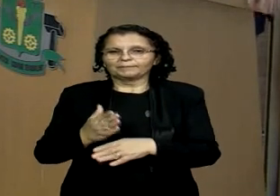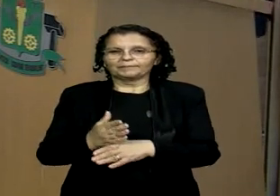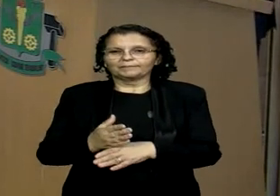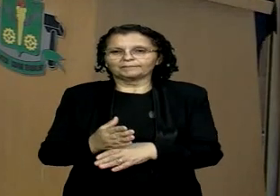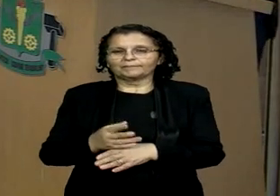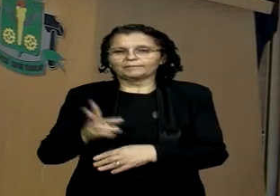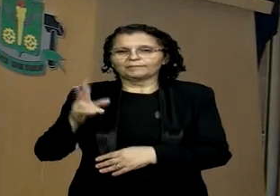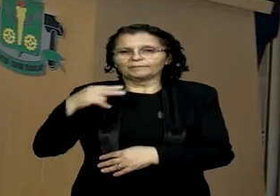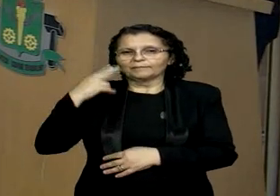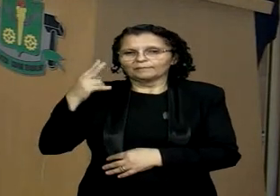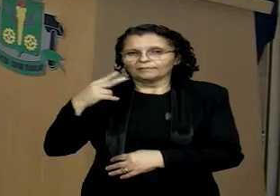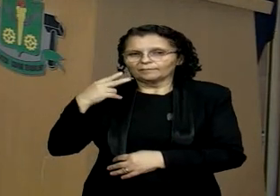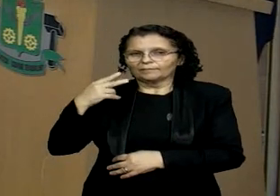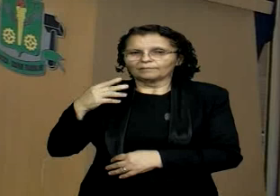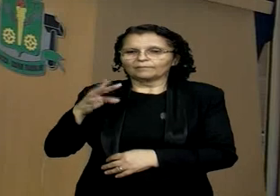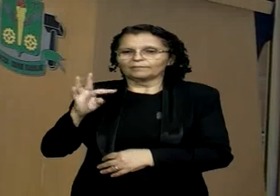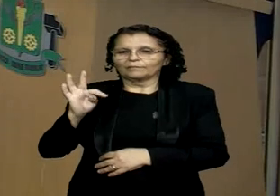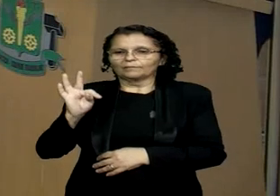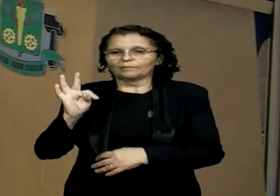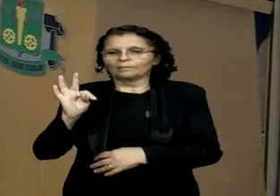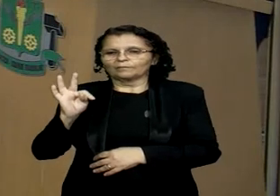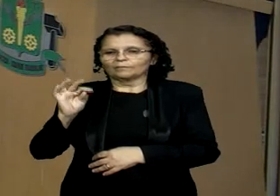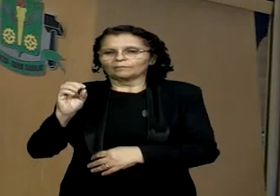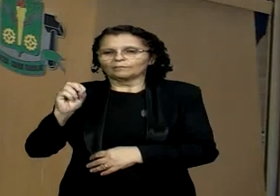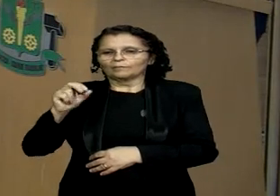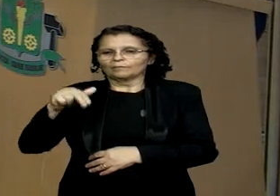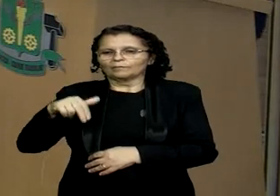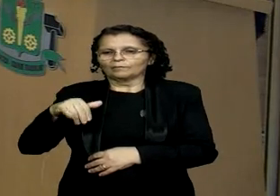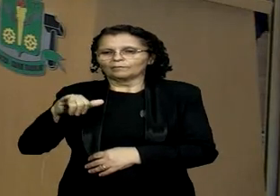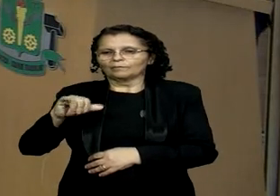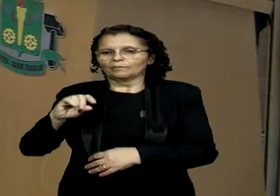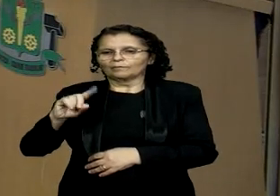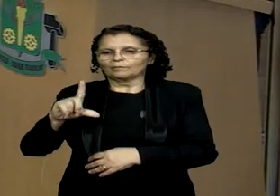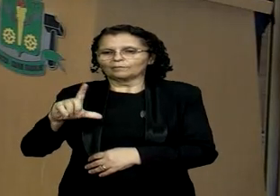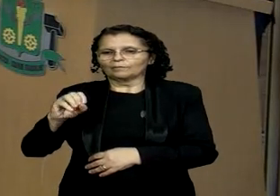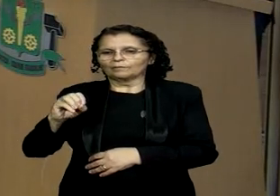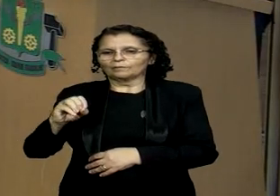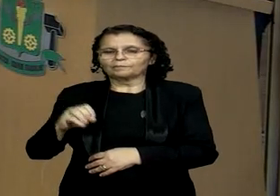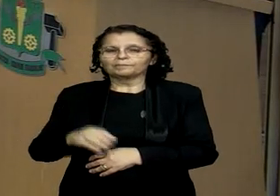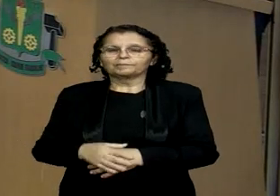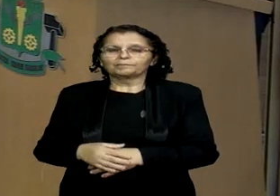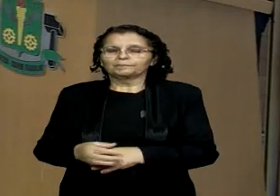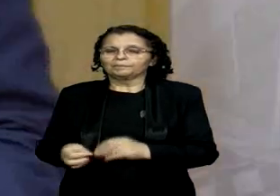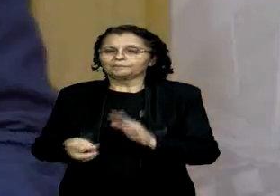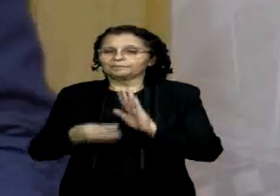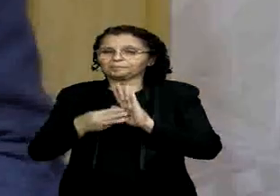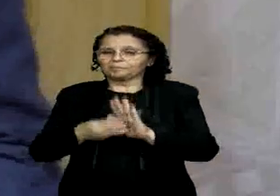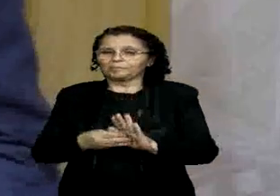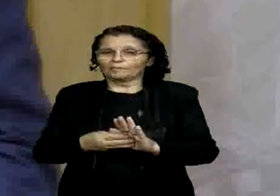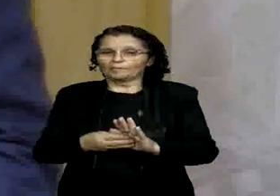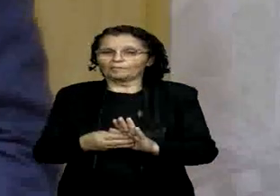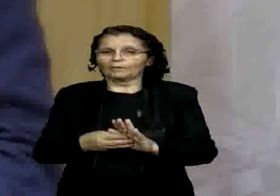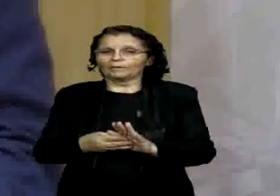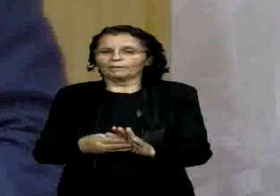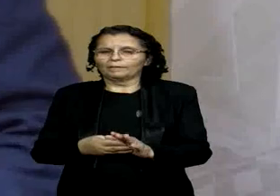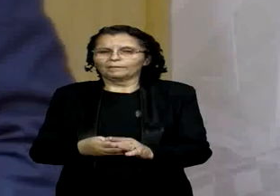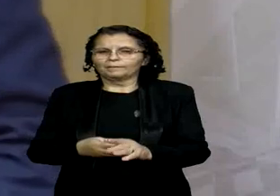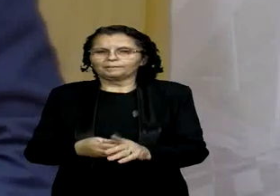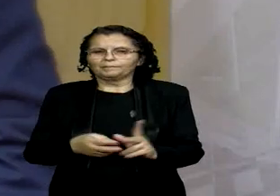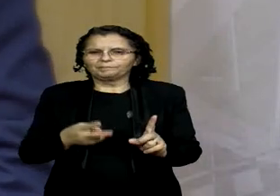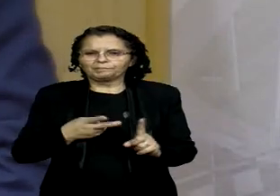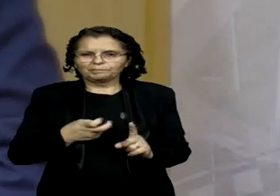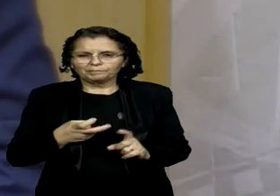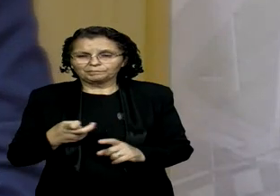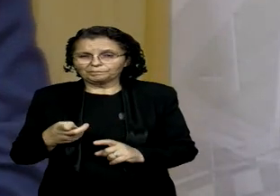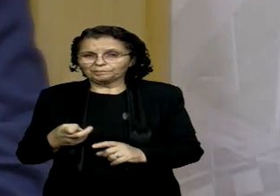de vereador Antônio Toniolo, quero cumprimentá-lo também. Senhor presidente, eu apresentei essa moção, tendo em vista que